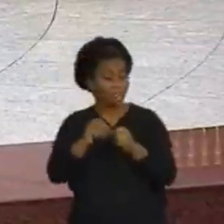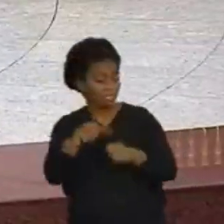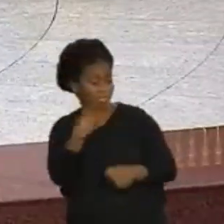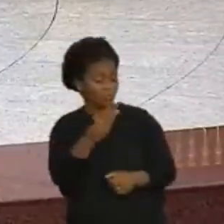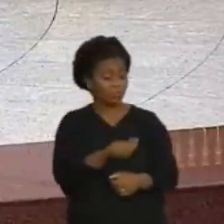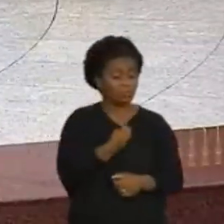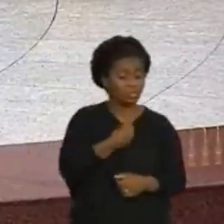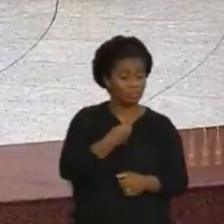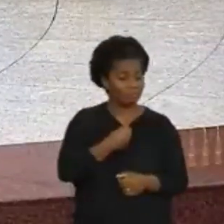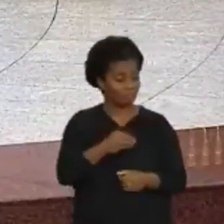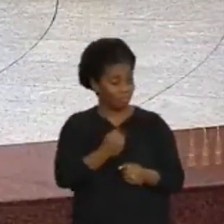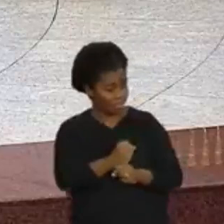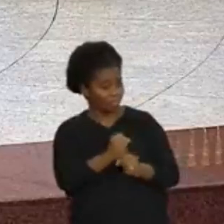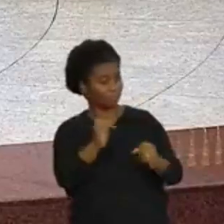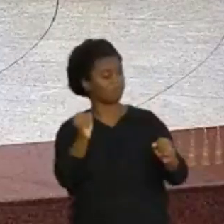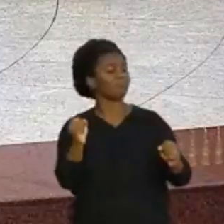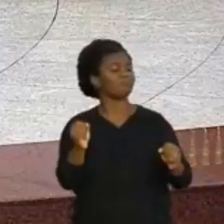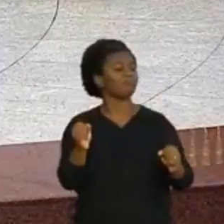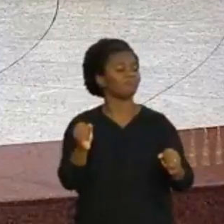tua vida de grande.